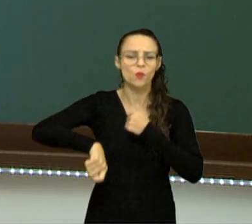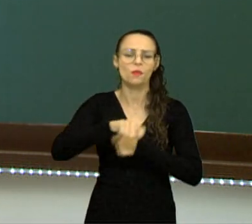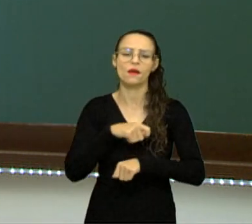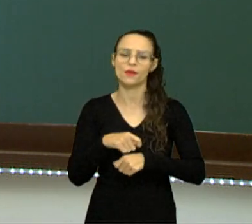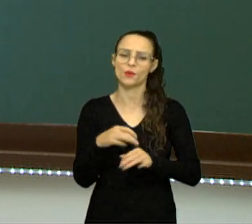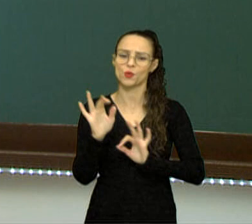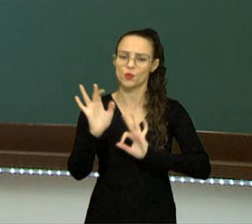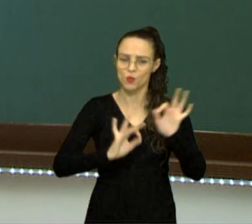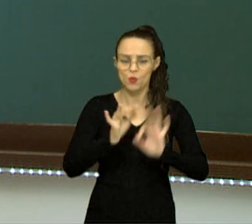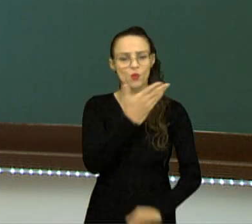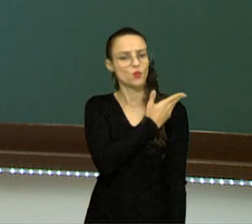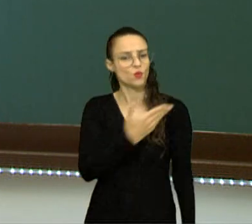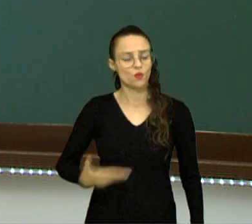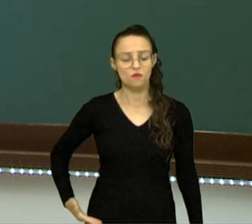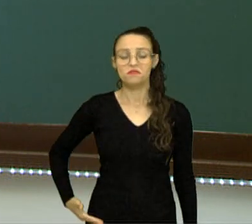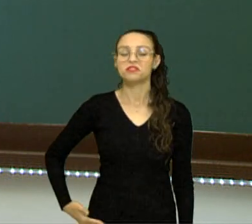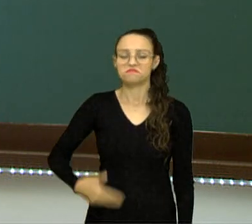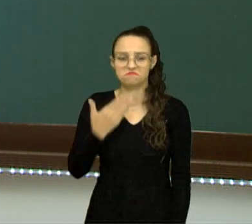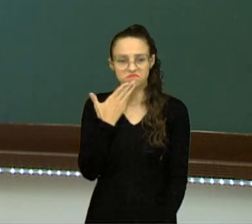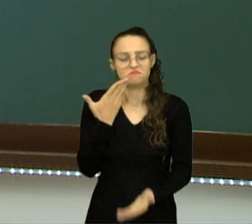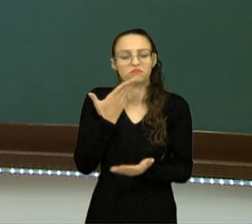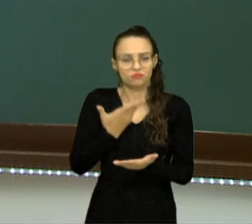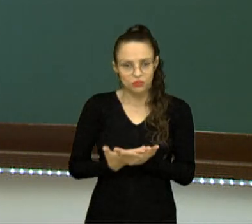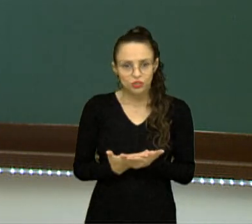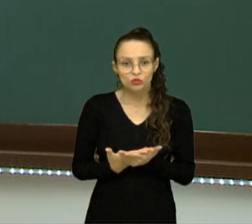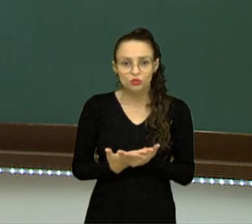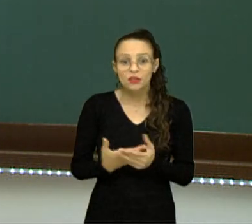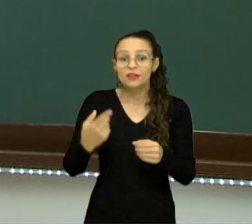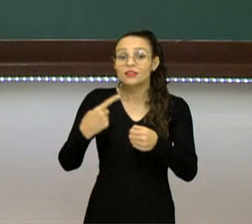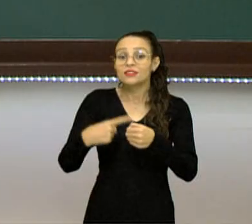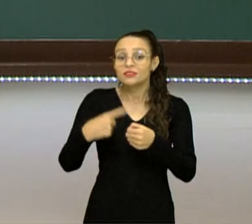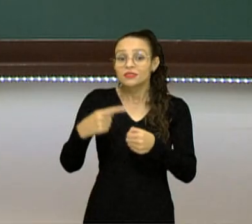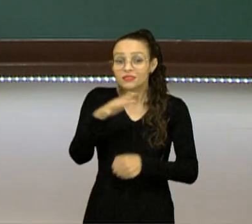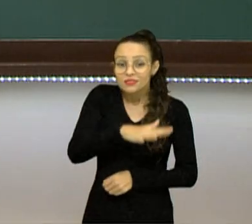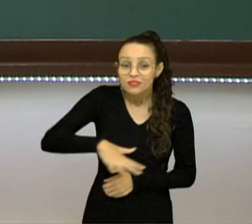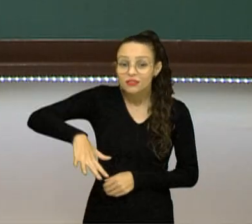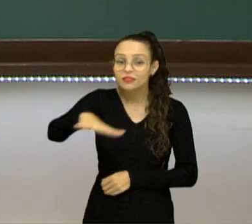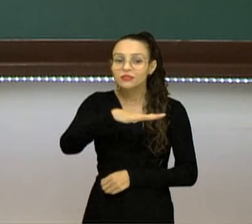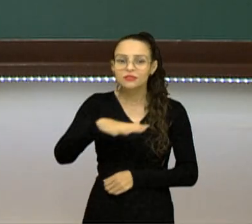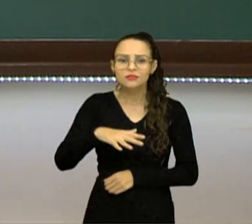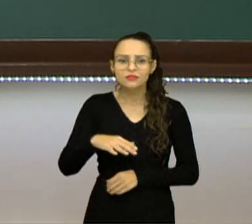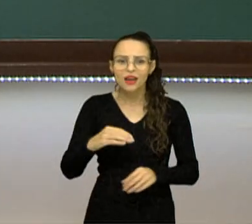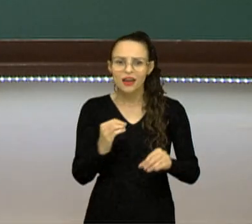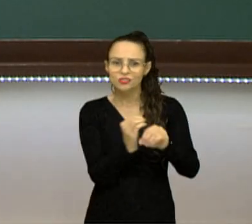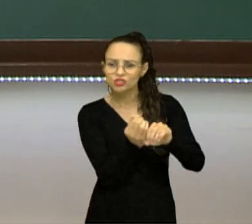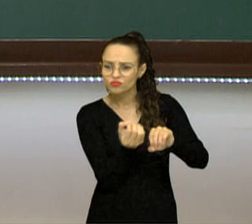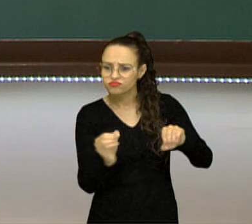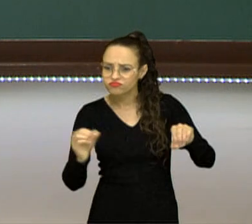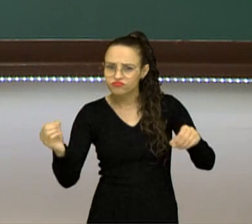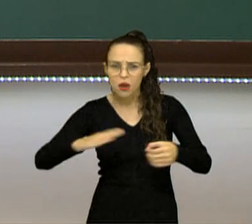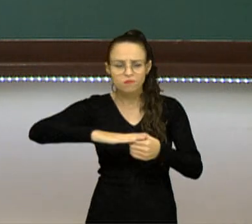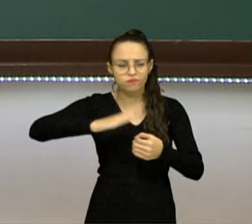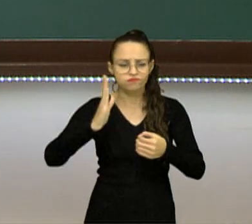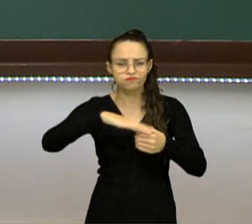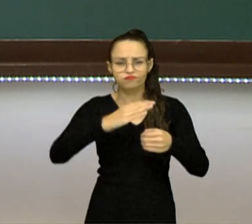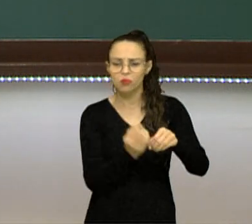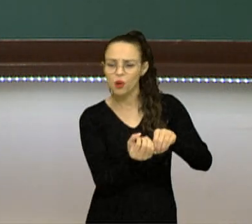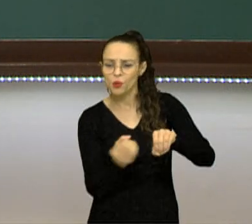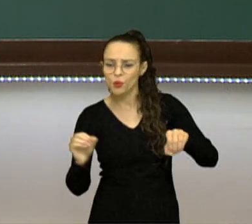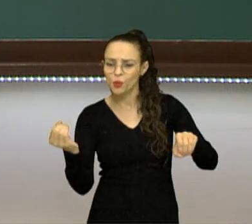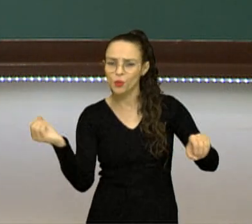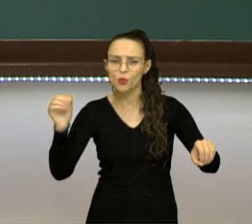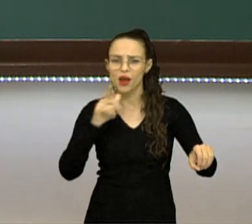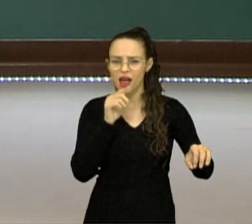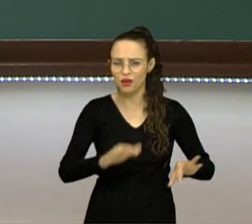organizações de governo impressionante, tá? Cidades maias com organizações de saneamento básico, distribuição de água, sabe?